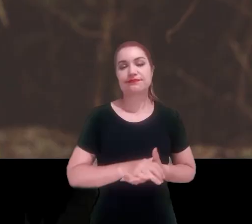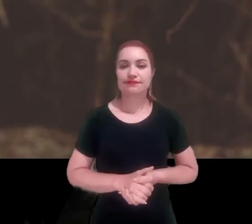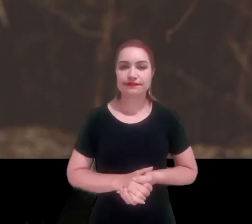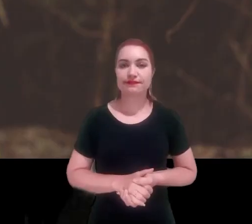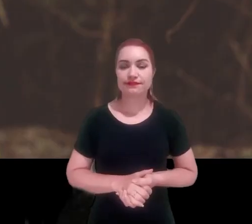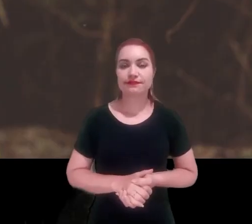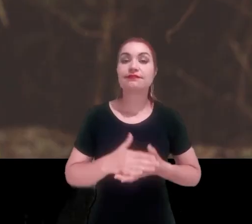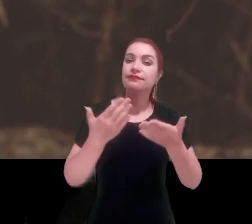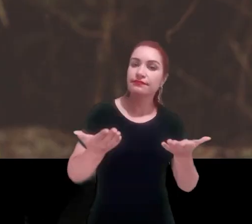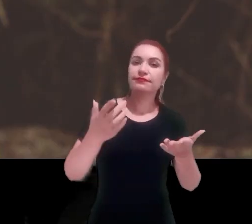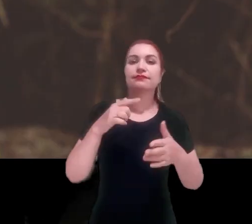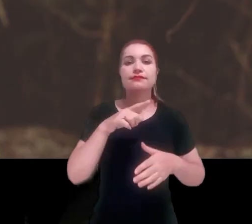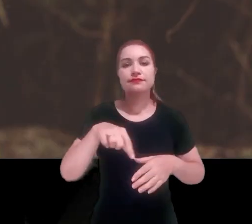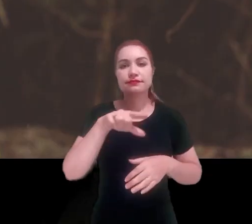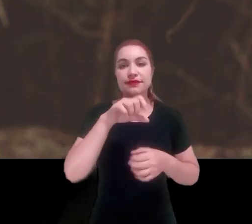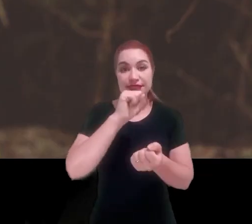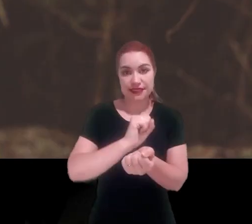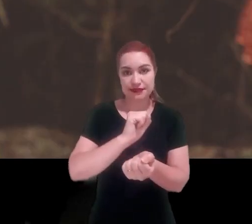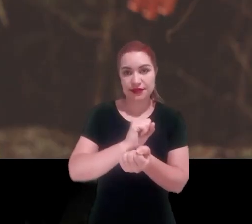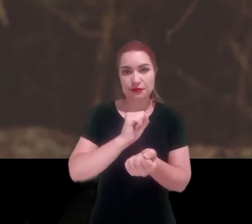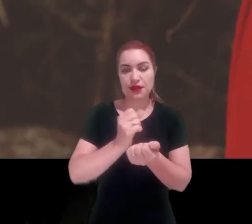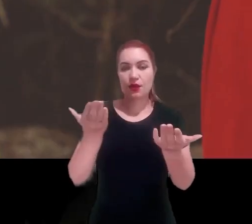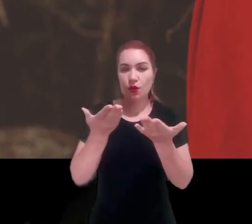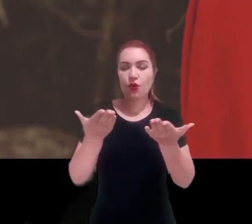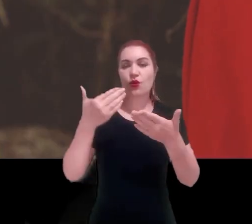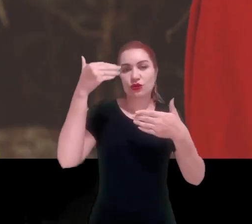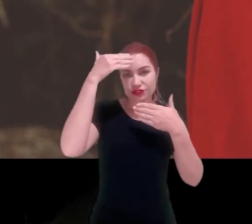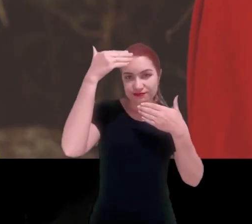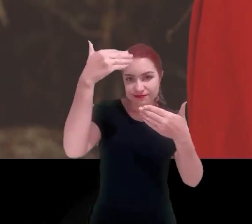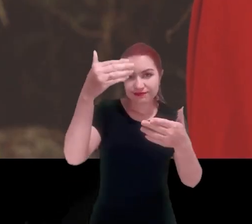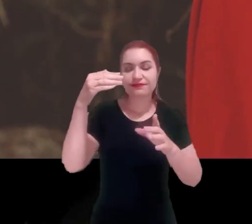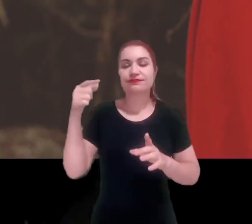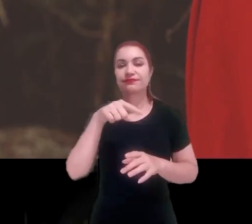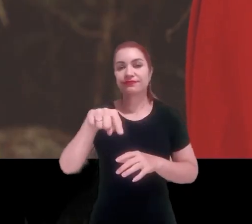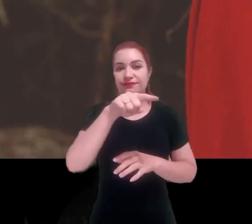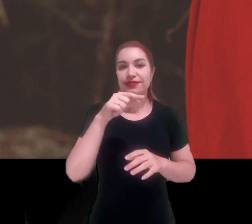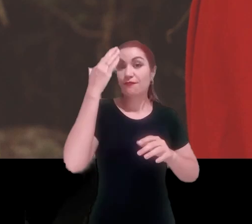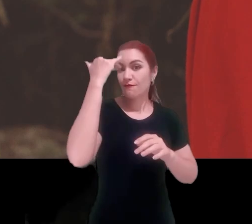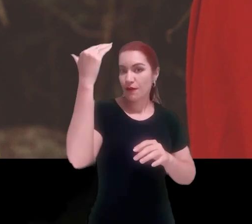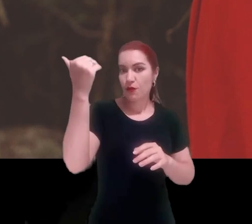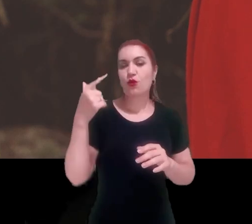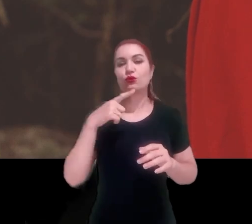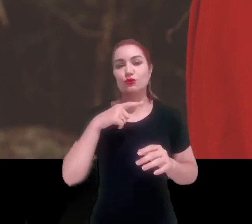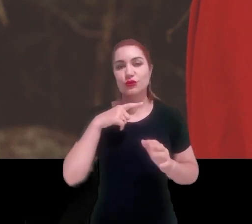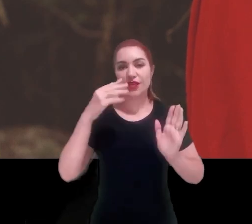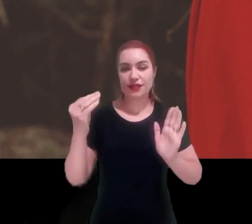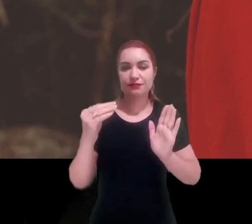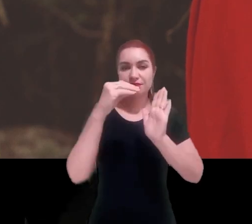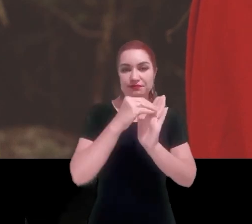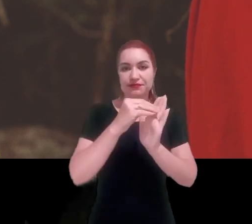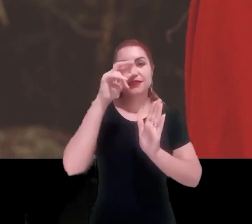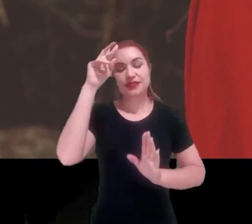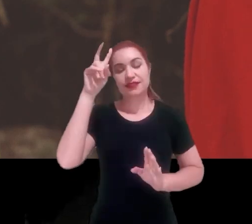povos. Então, quando a gente se refere à figura de São Cepé, que é hoje aclamado, que é considerado um herói nacional, inclusive, está lá no panteão dos